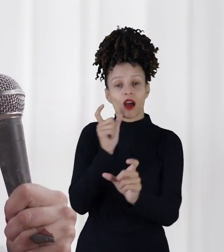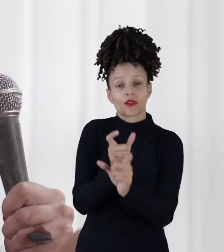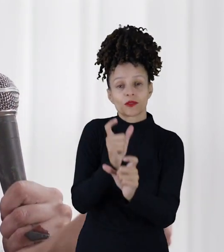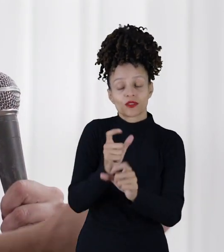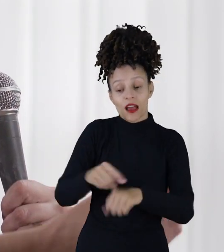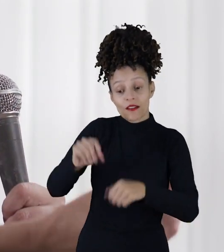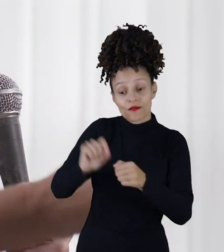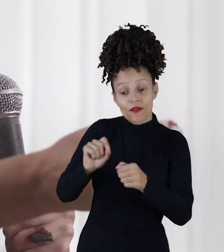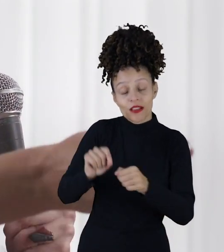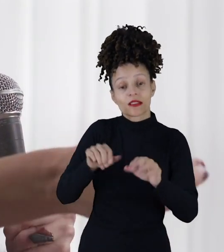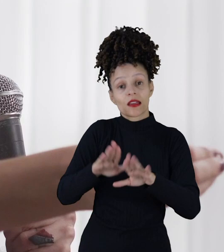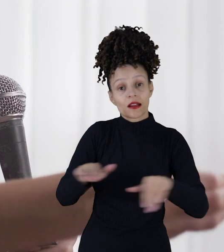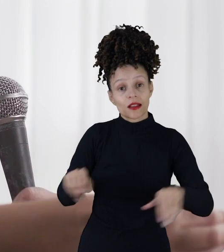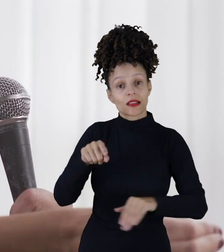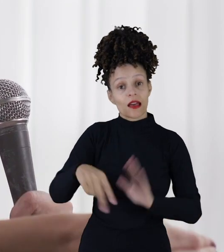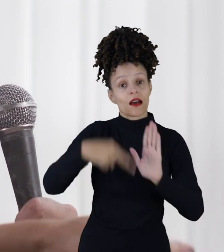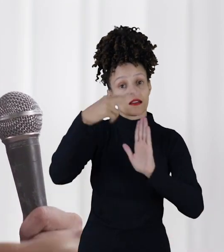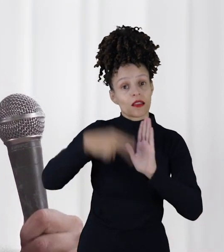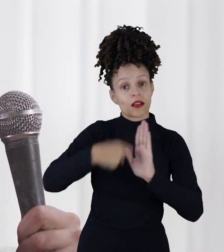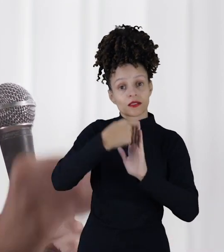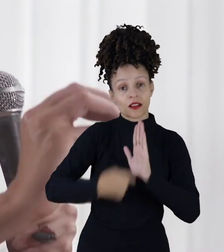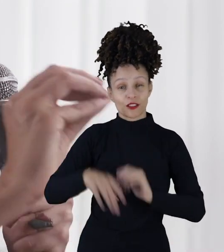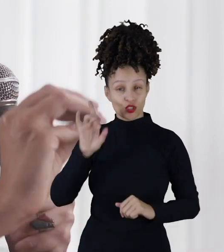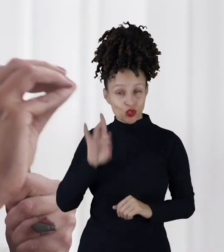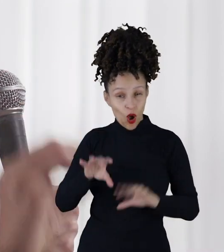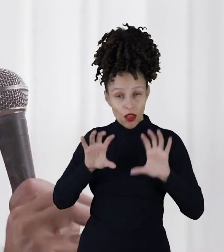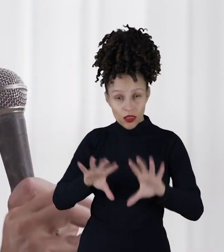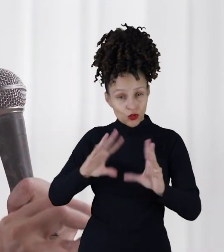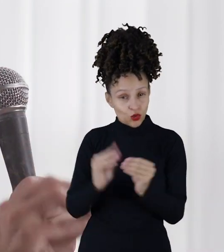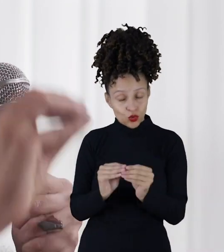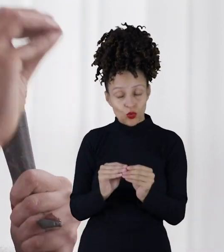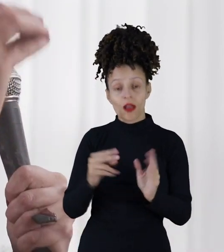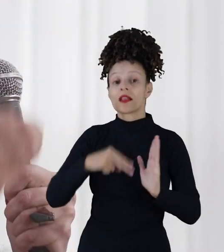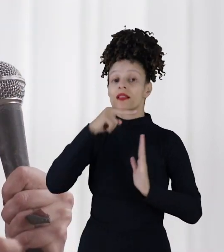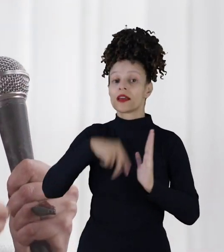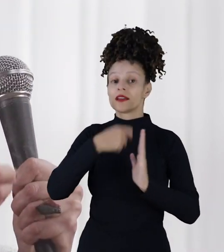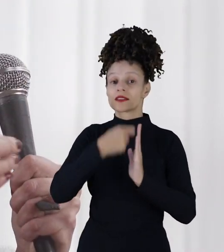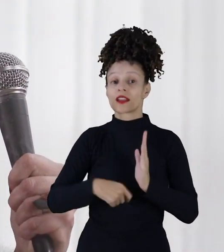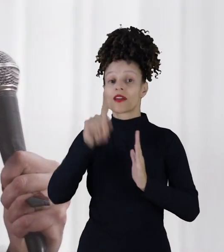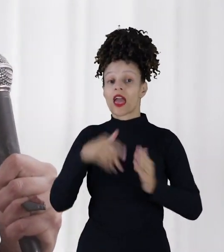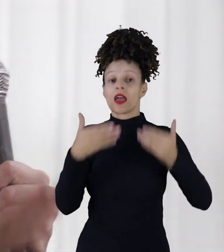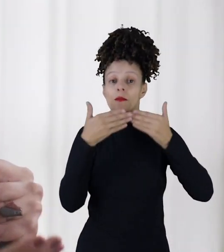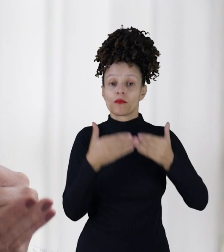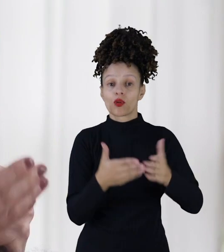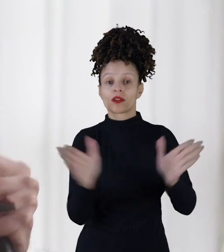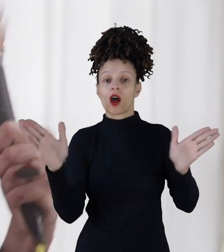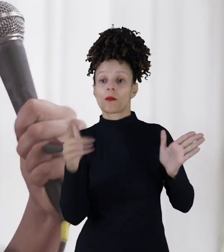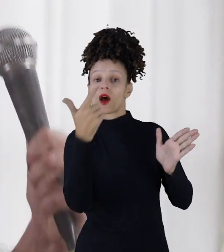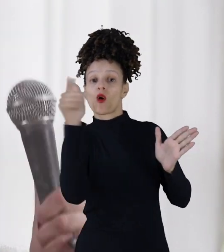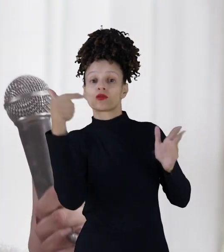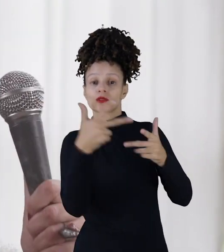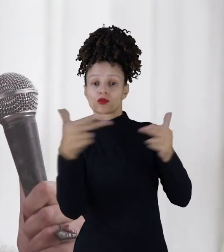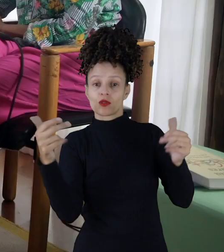alfabetizar é fazer a criança ler e escrever. Não é só isso. Ler e escrever é um portal para